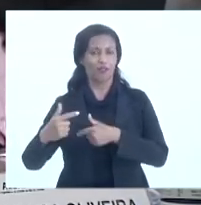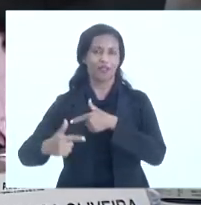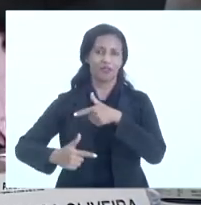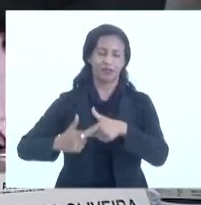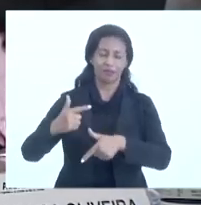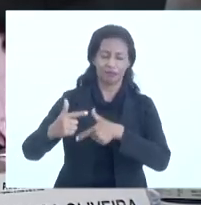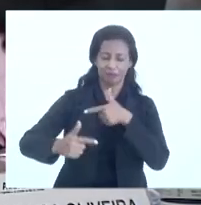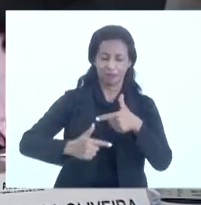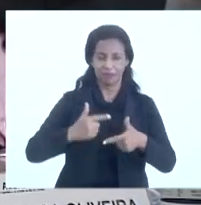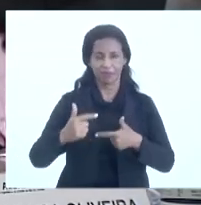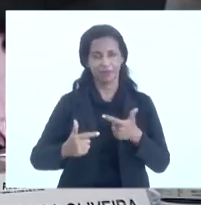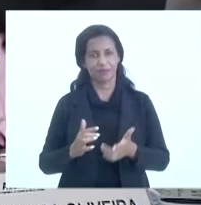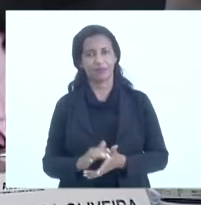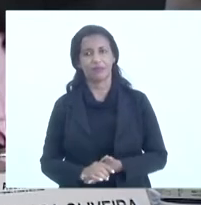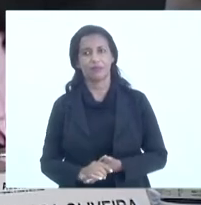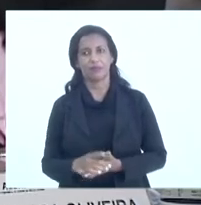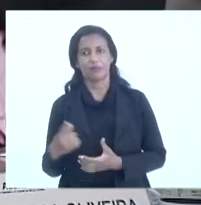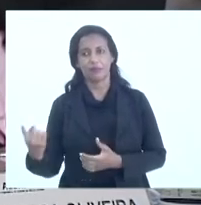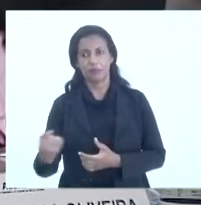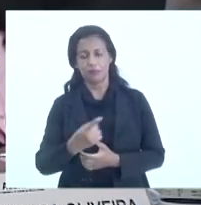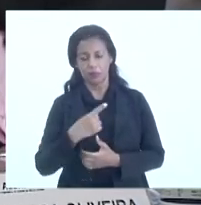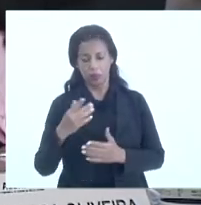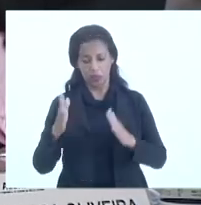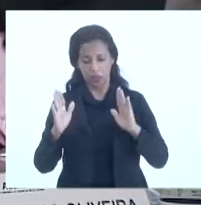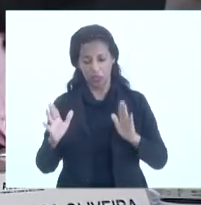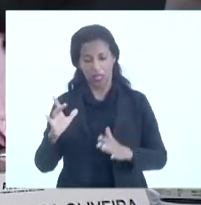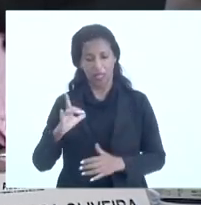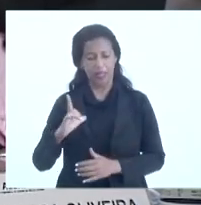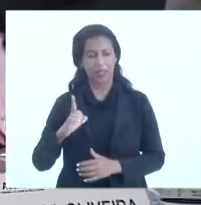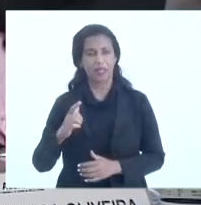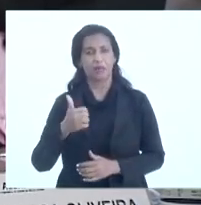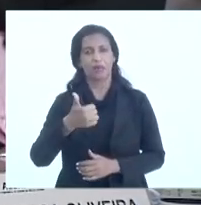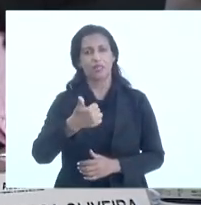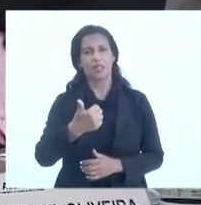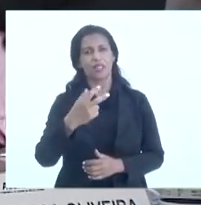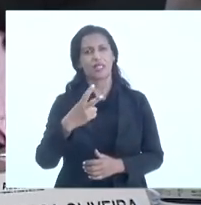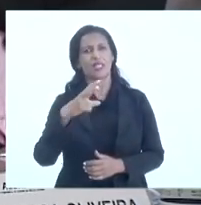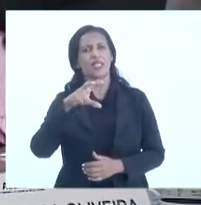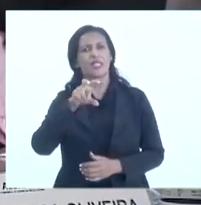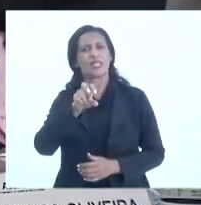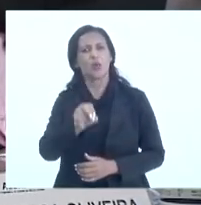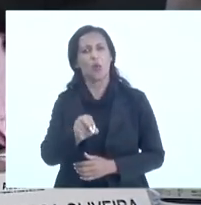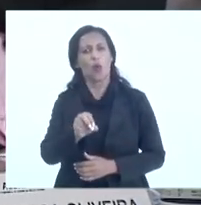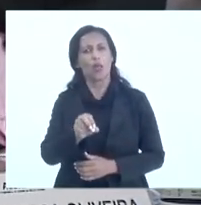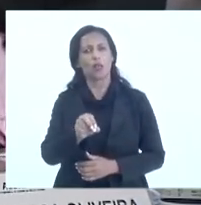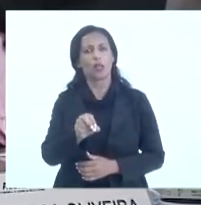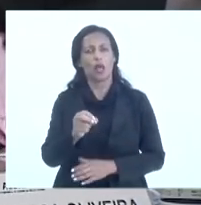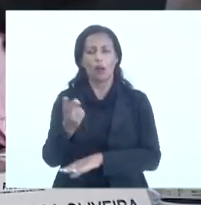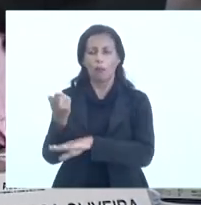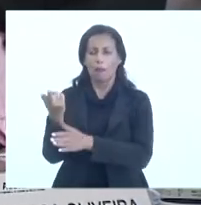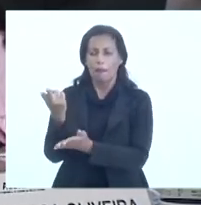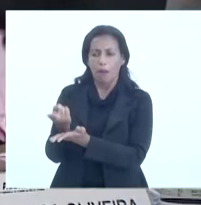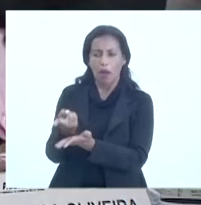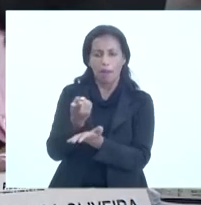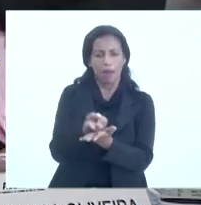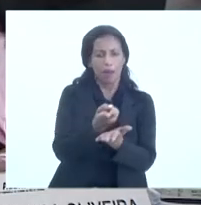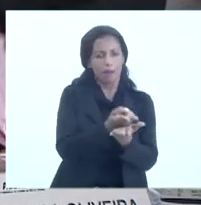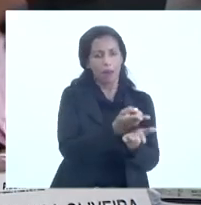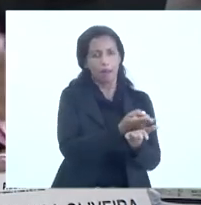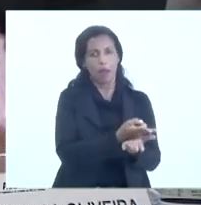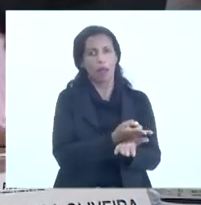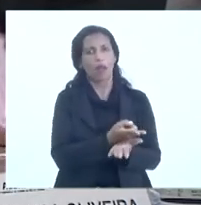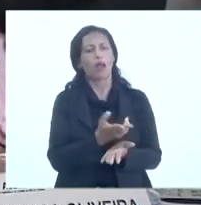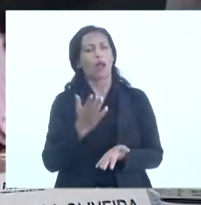atividades, nós já estamos lá com 150 leitos de UTI funcionando em sistema híbrido, ou